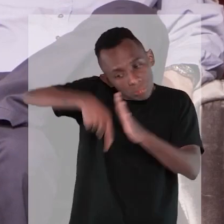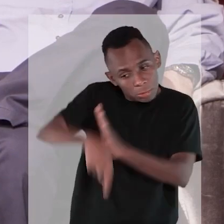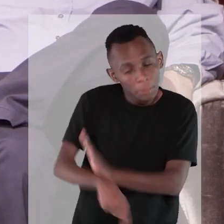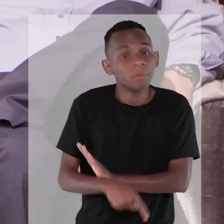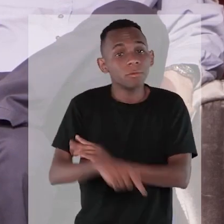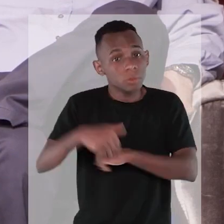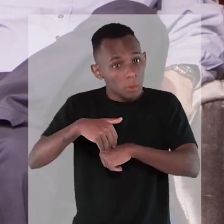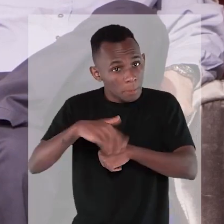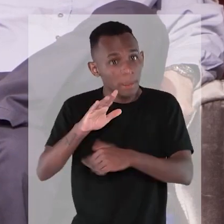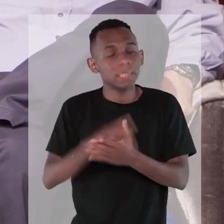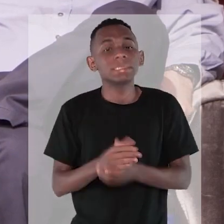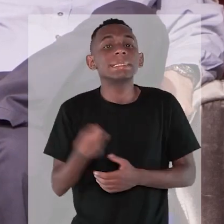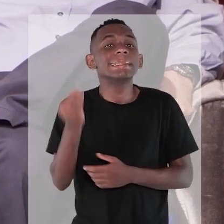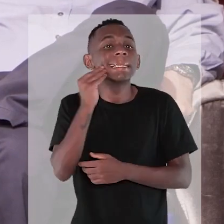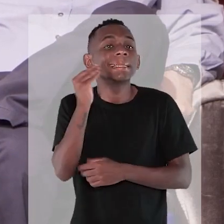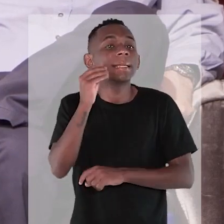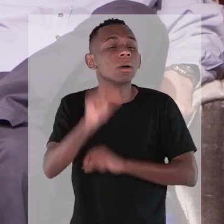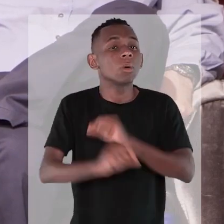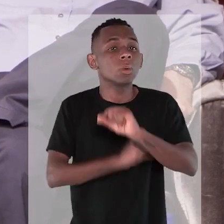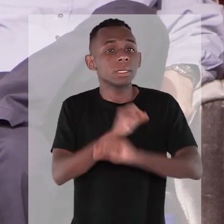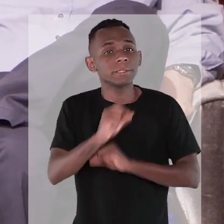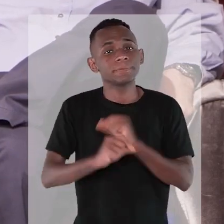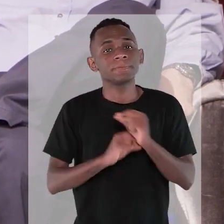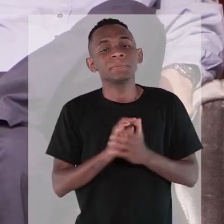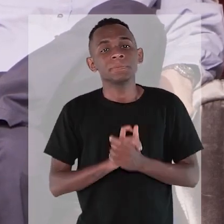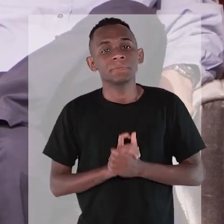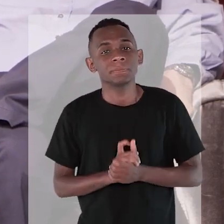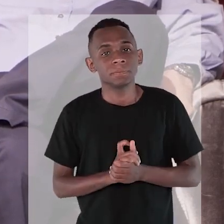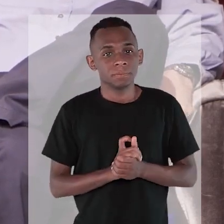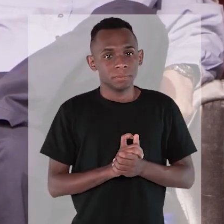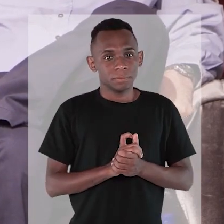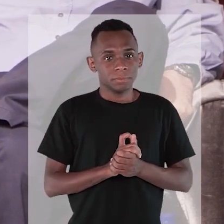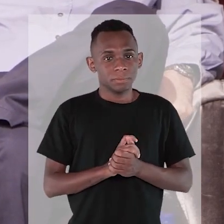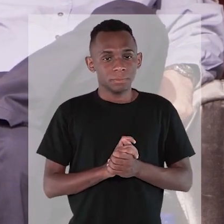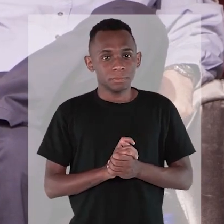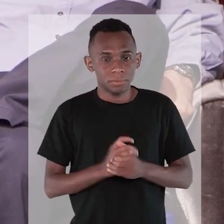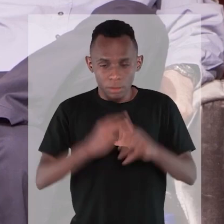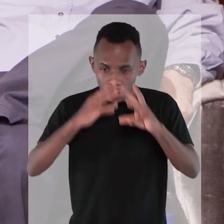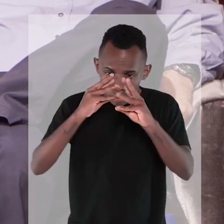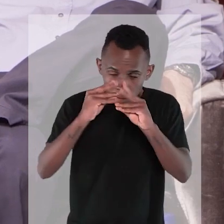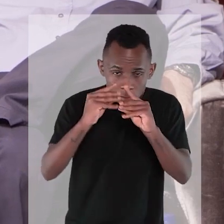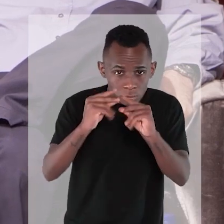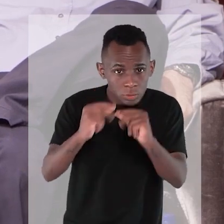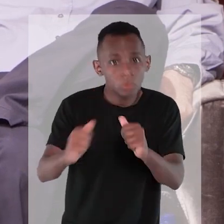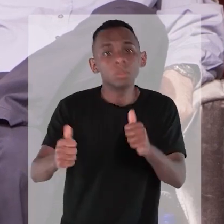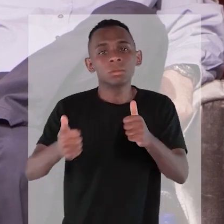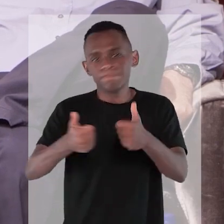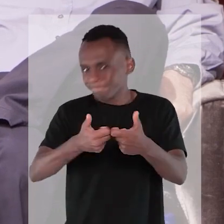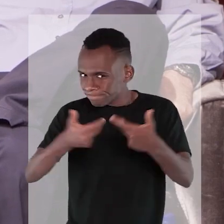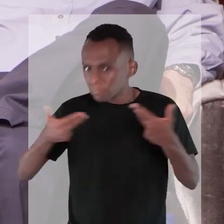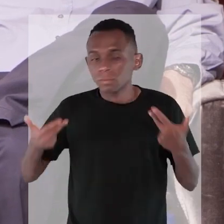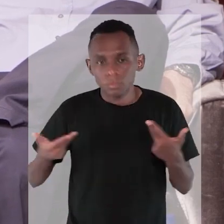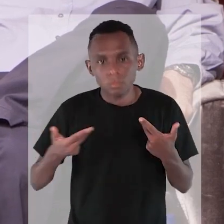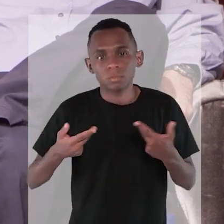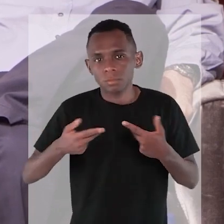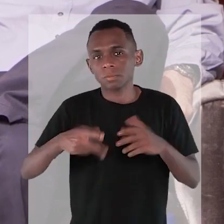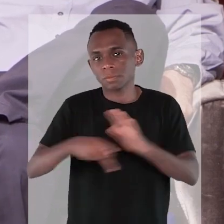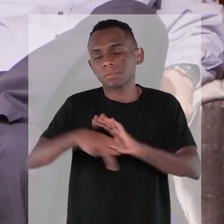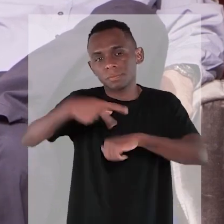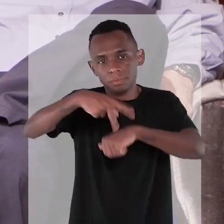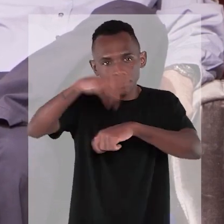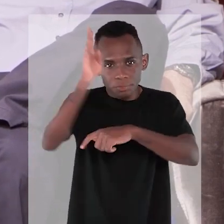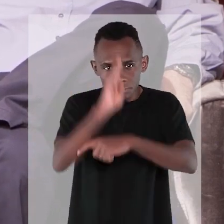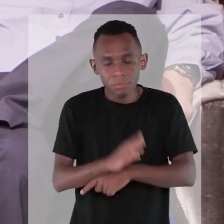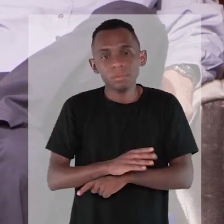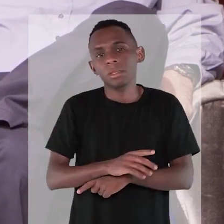você tentar destruir qualquer tipo de institucionalidade, né? E aí eu acho que, bom, a Heloísa fala isso muito, né? Que